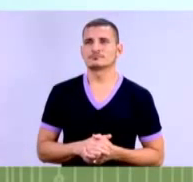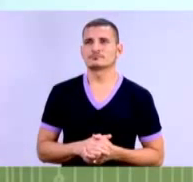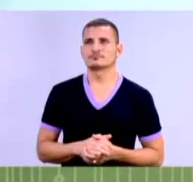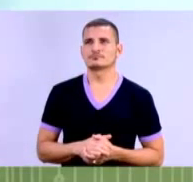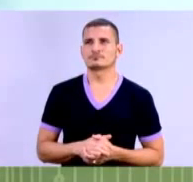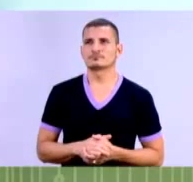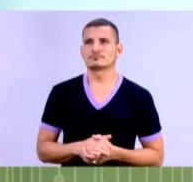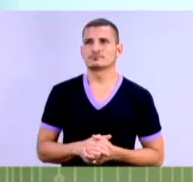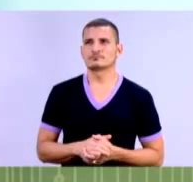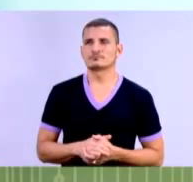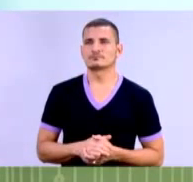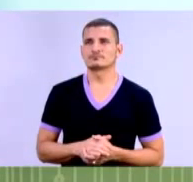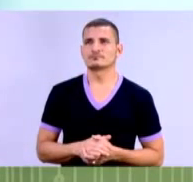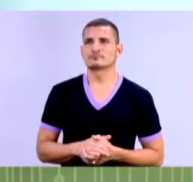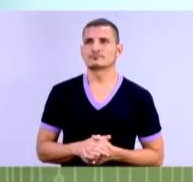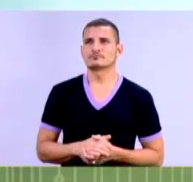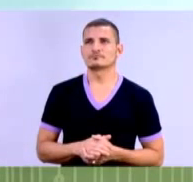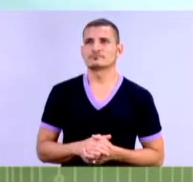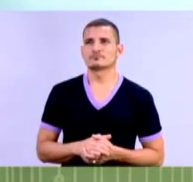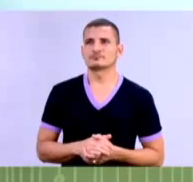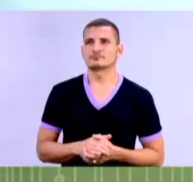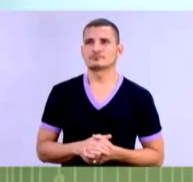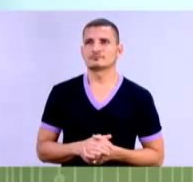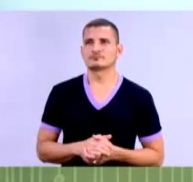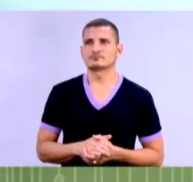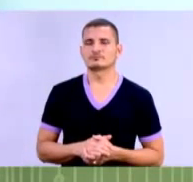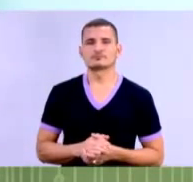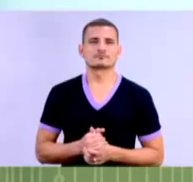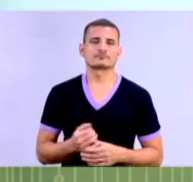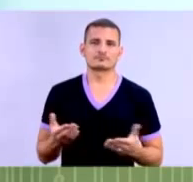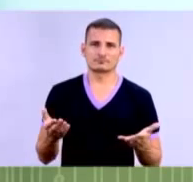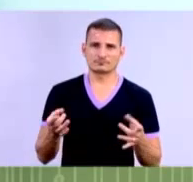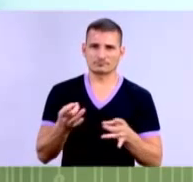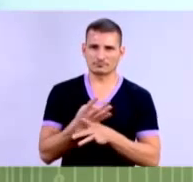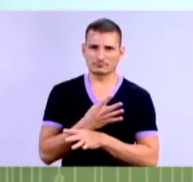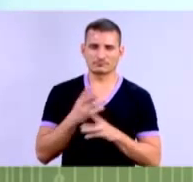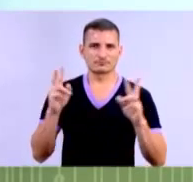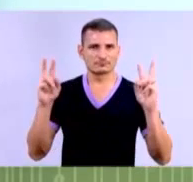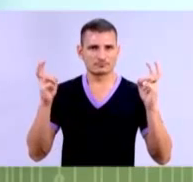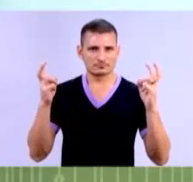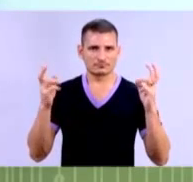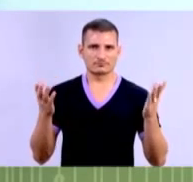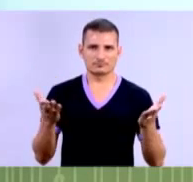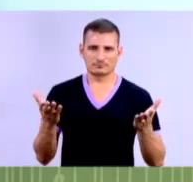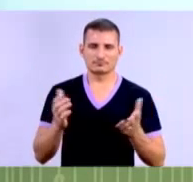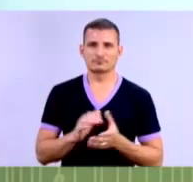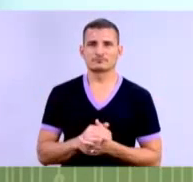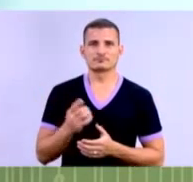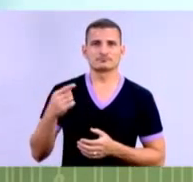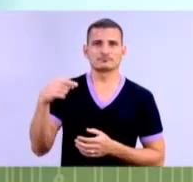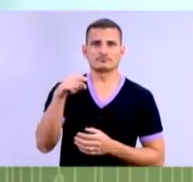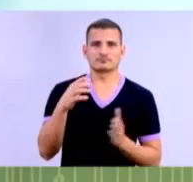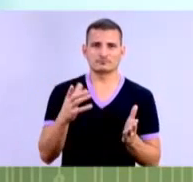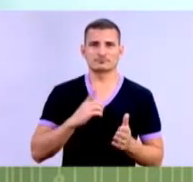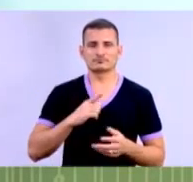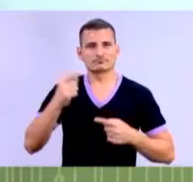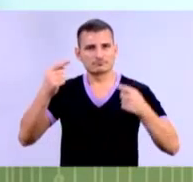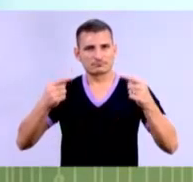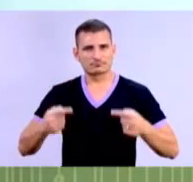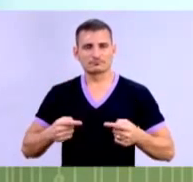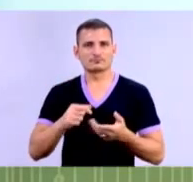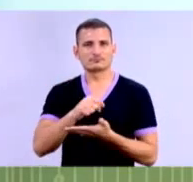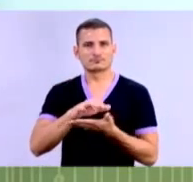na omnidirecional. Bom, com isso a gente encerra nosso assunto de hoje. Vocês agora aí têm uma lista de exercícios para